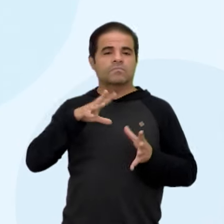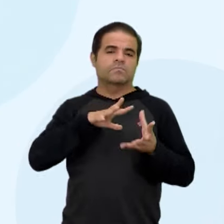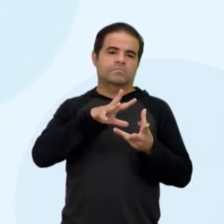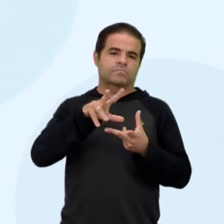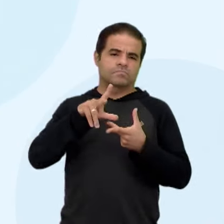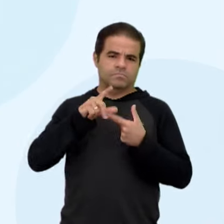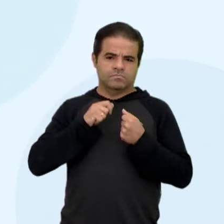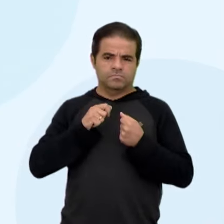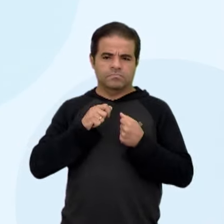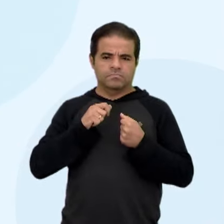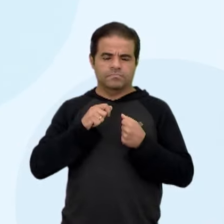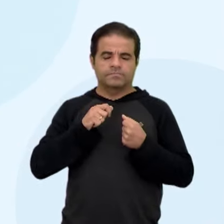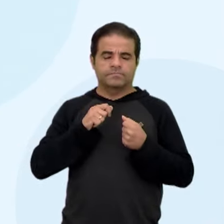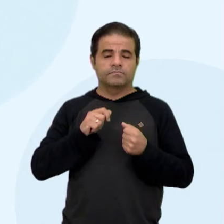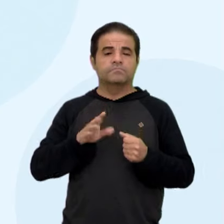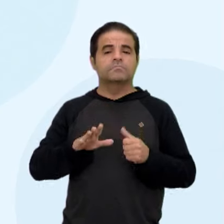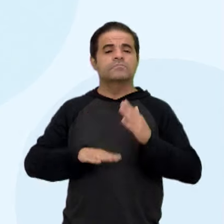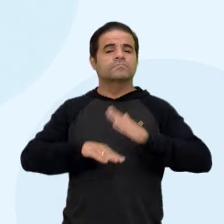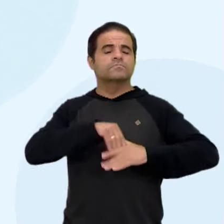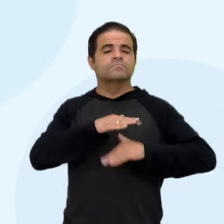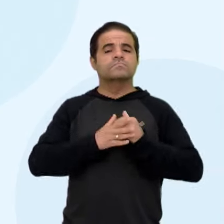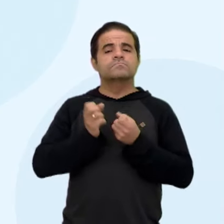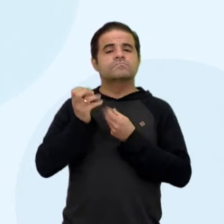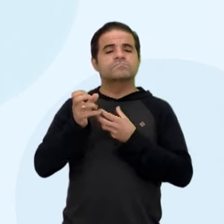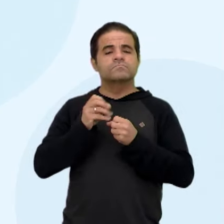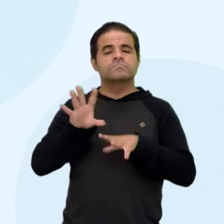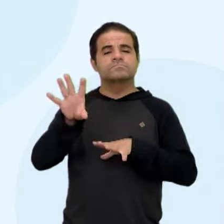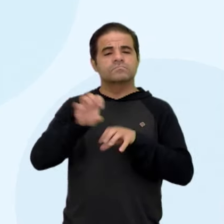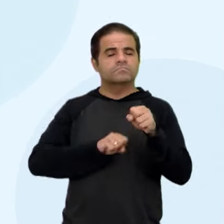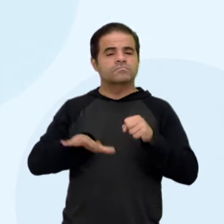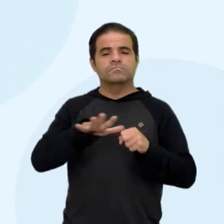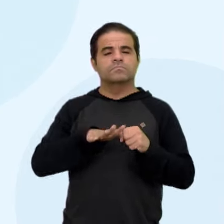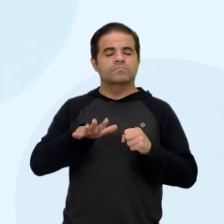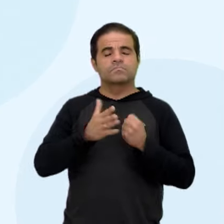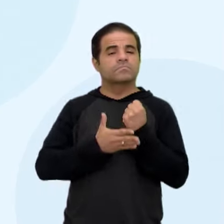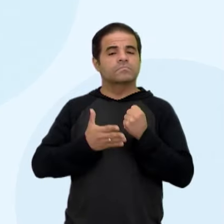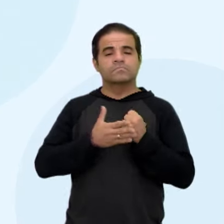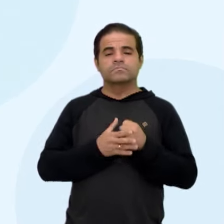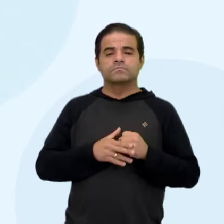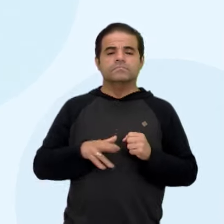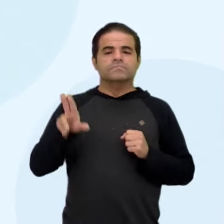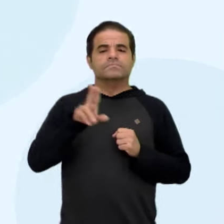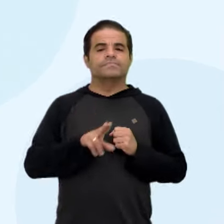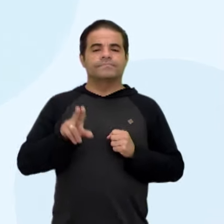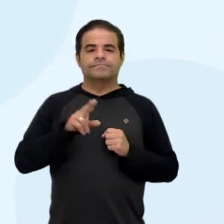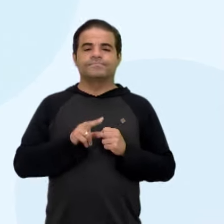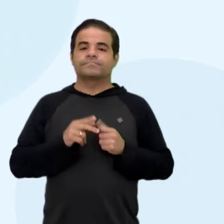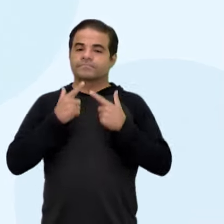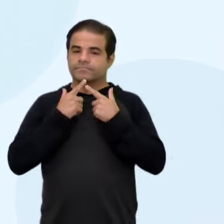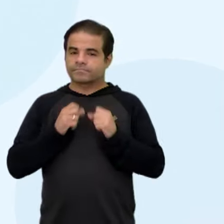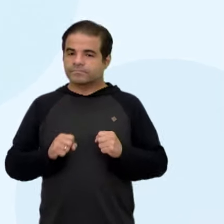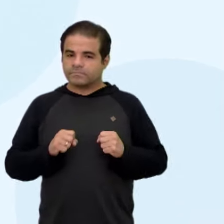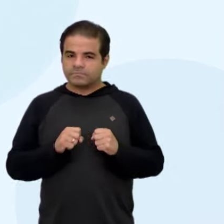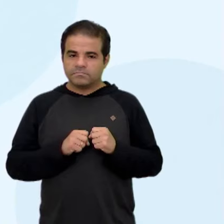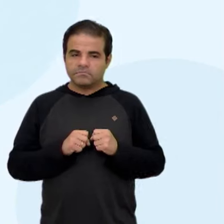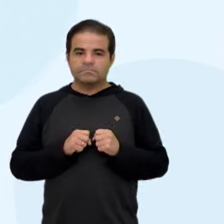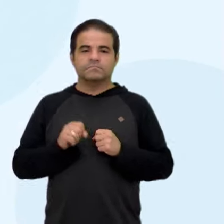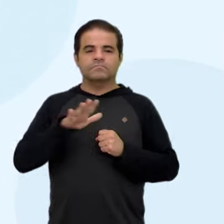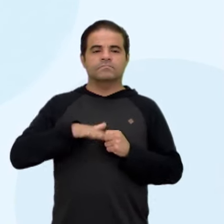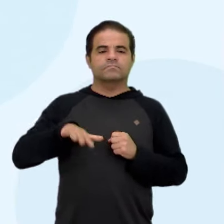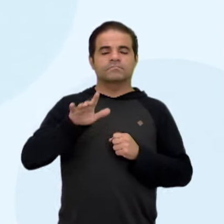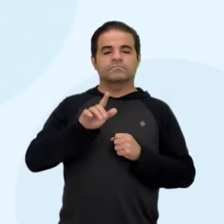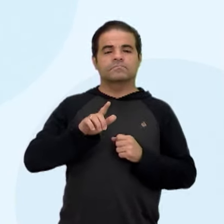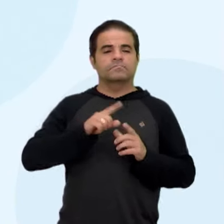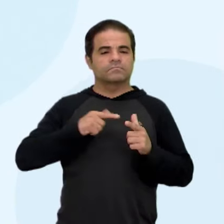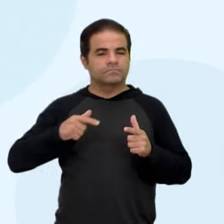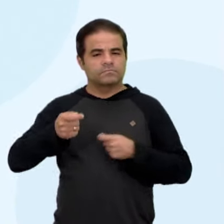global. Qual que é a nossa habilidade de formação geral básica? É utilizar as linguagens cartográfica, gráfica